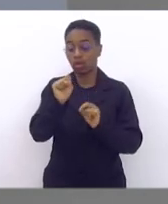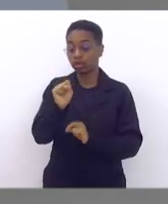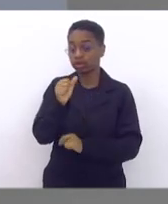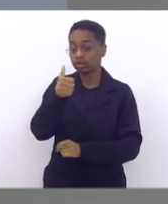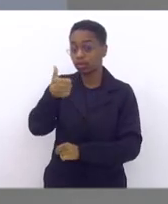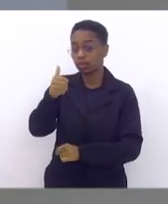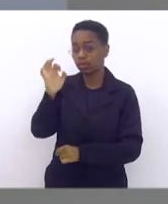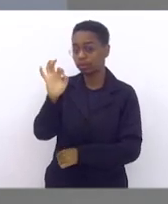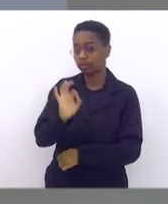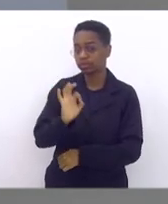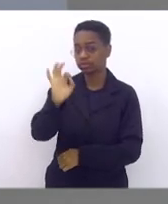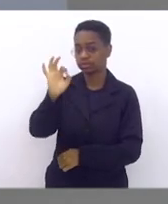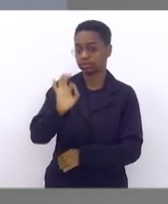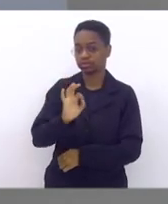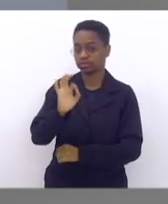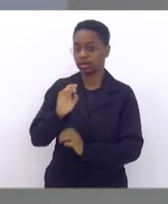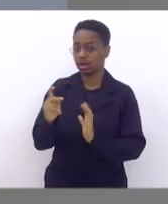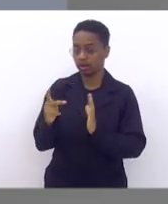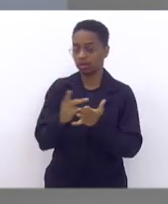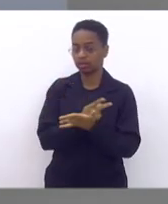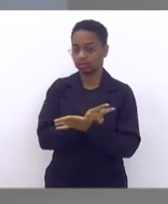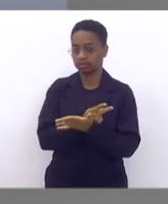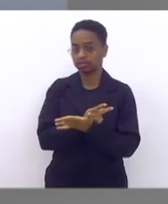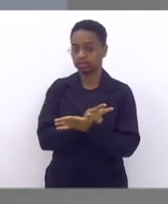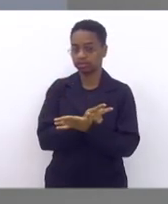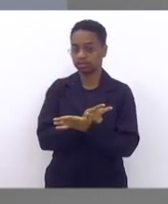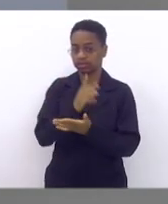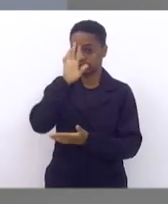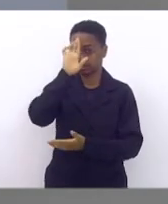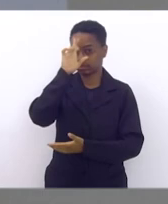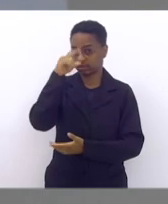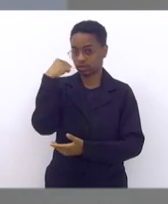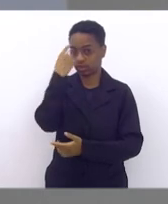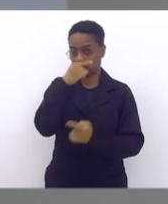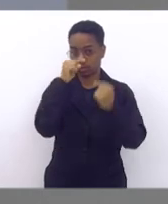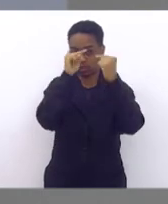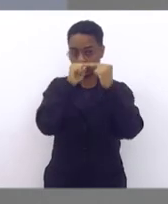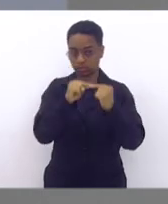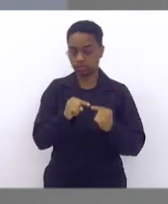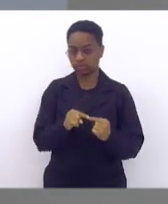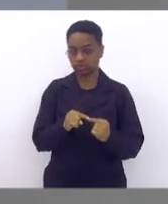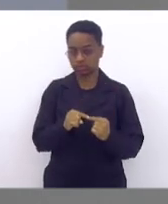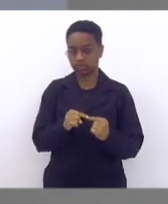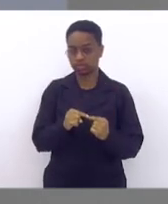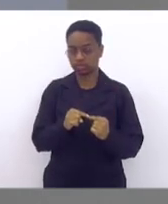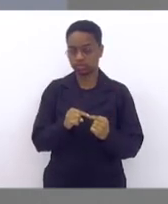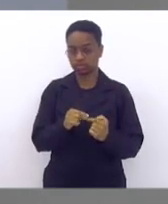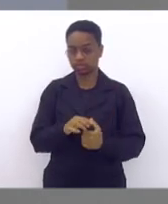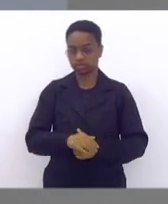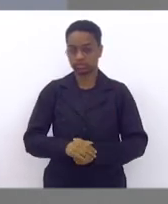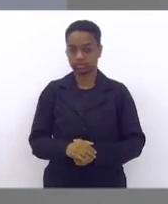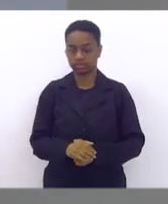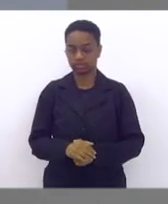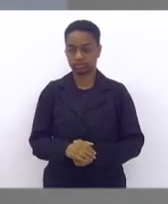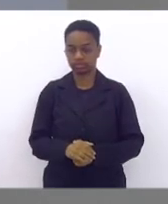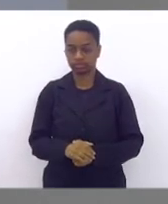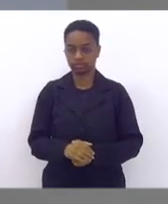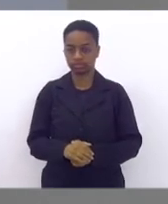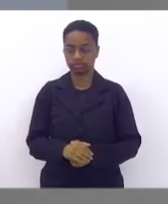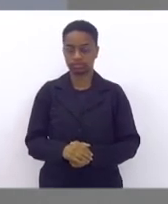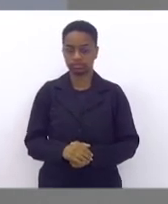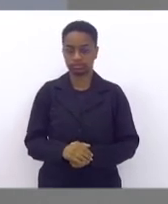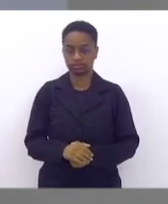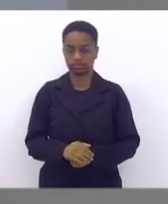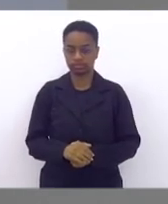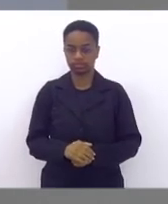81% dos casos de erros com reconhecimento fotográfico. E eu